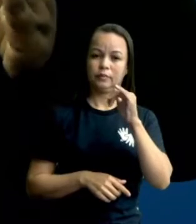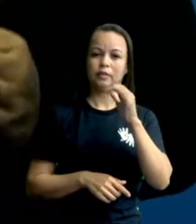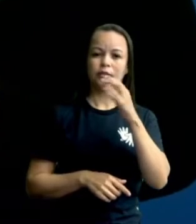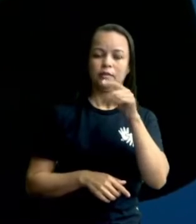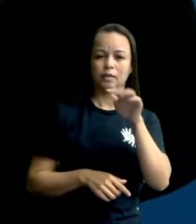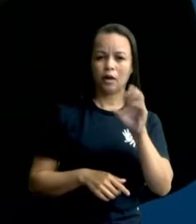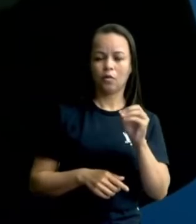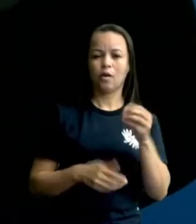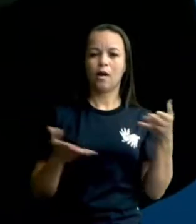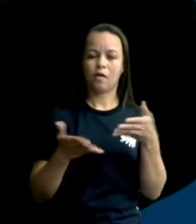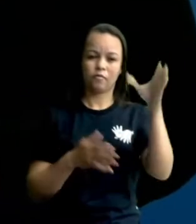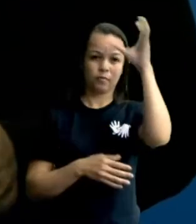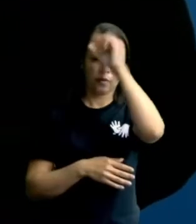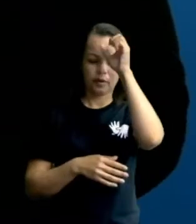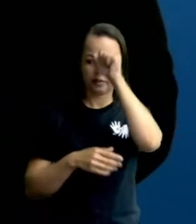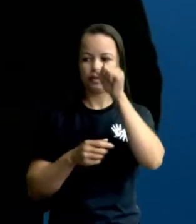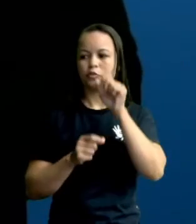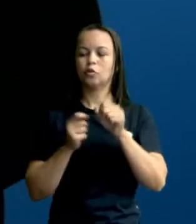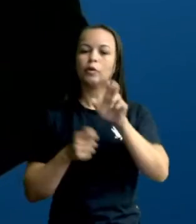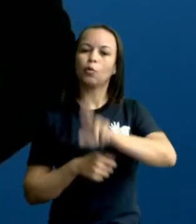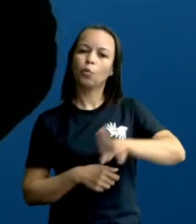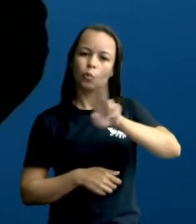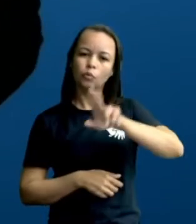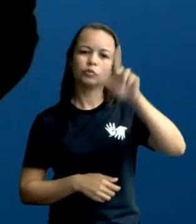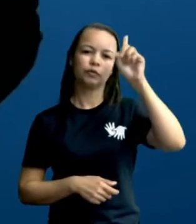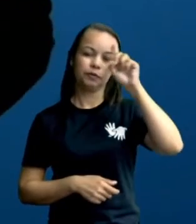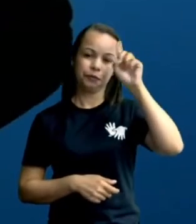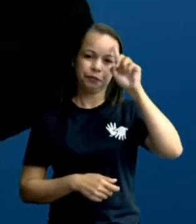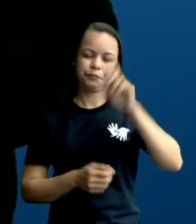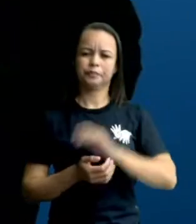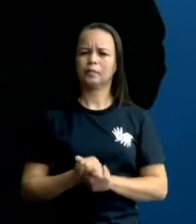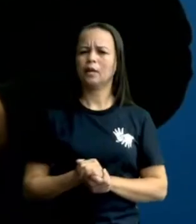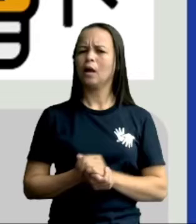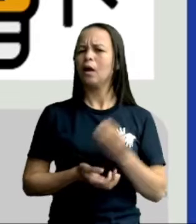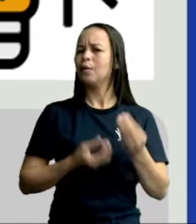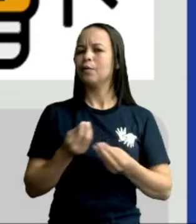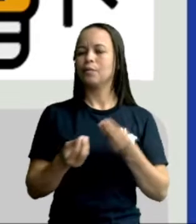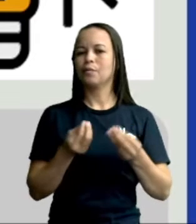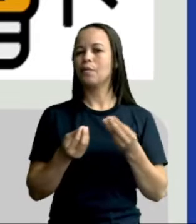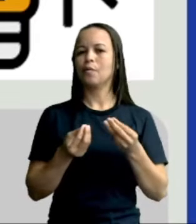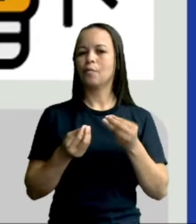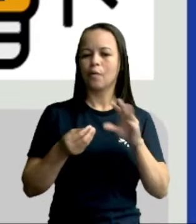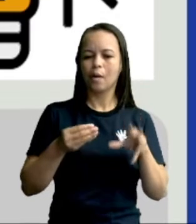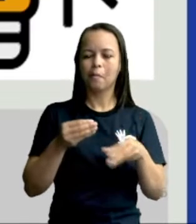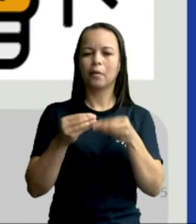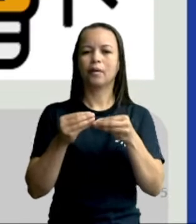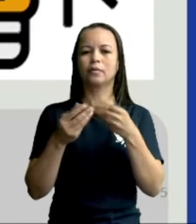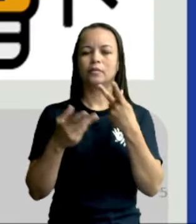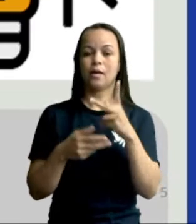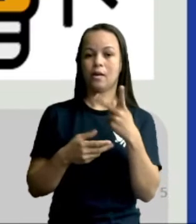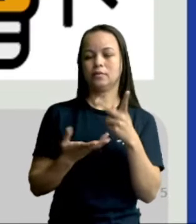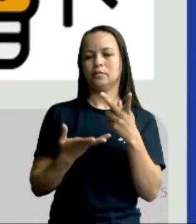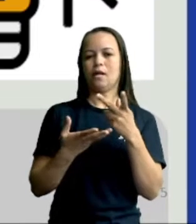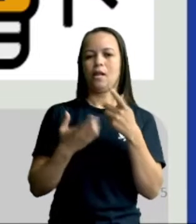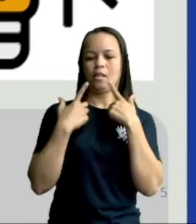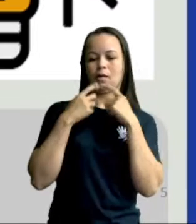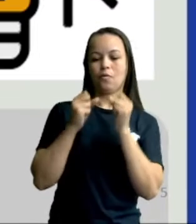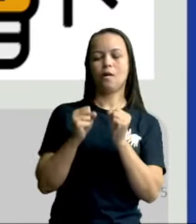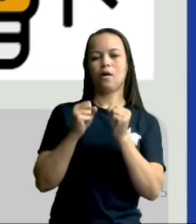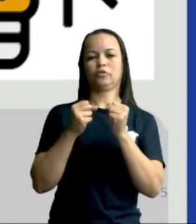no cotidiano, tá bom? Vamos lá? Como é aplicado essa linguagem formal e informal